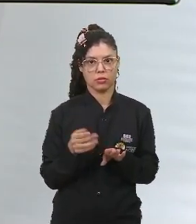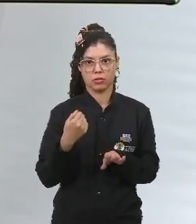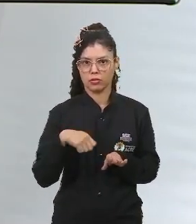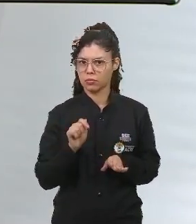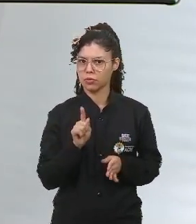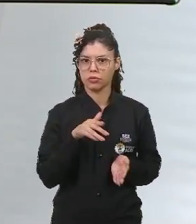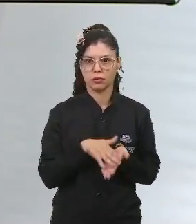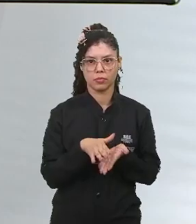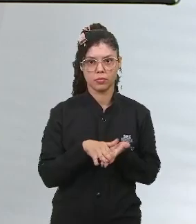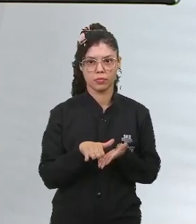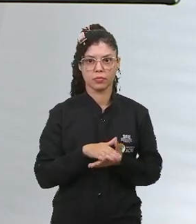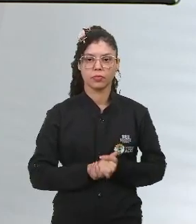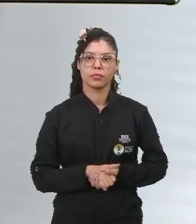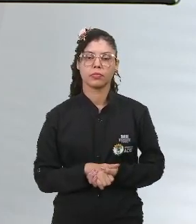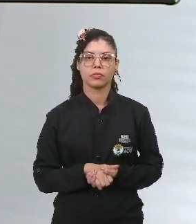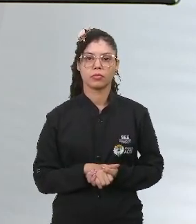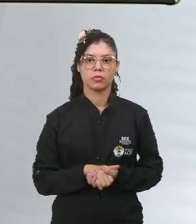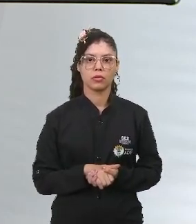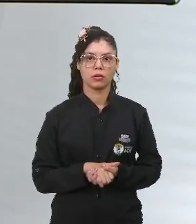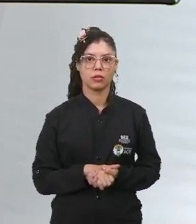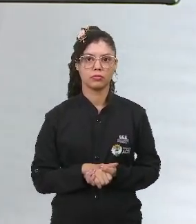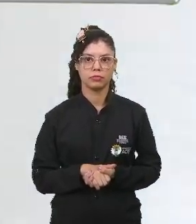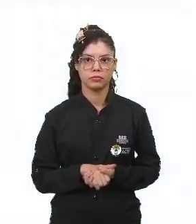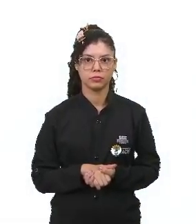impressão, certo?